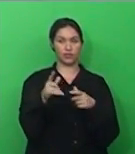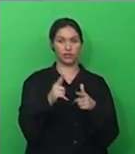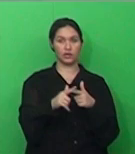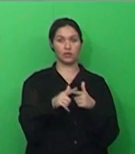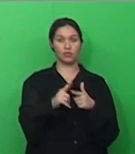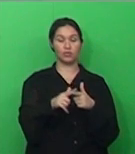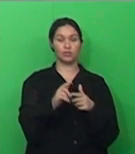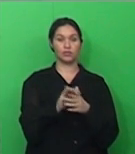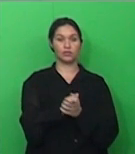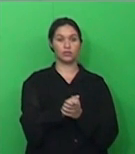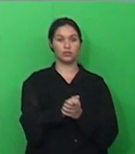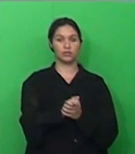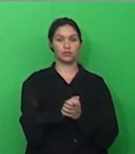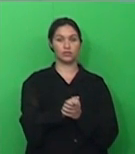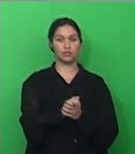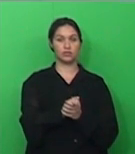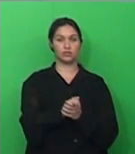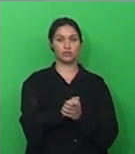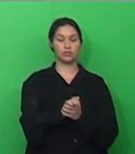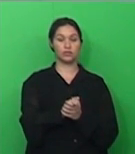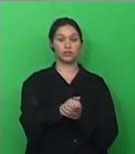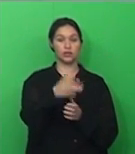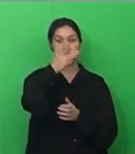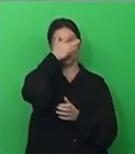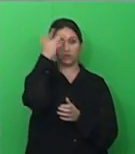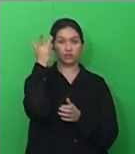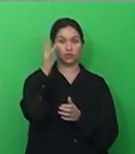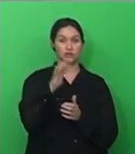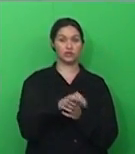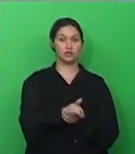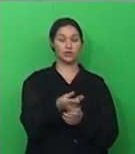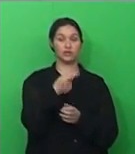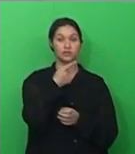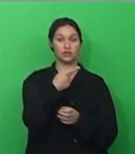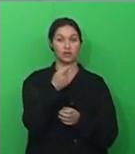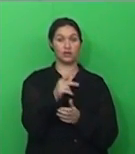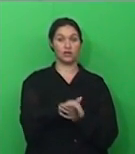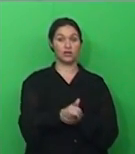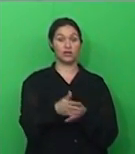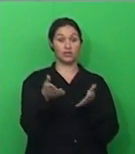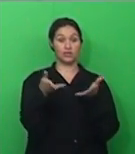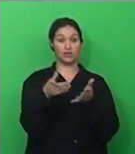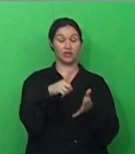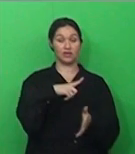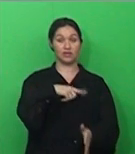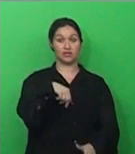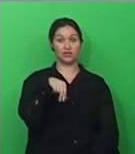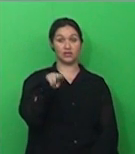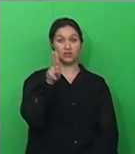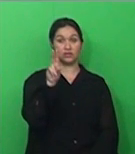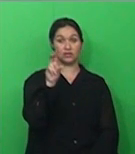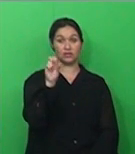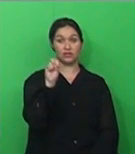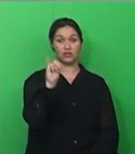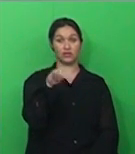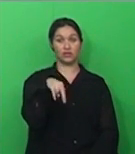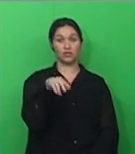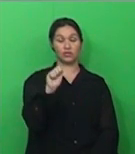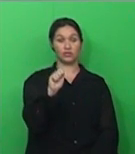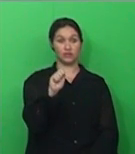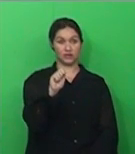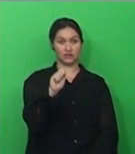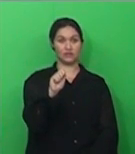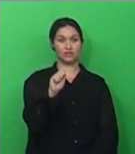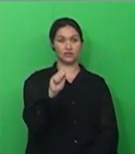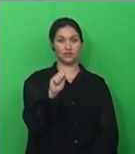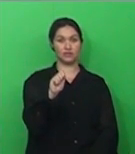andado, as pessoas têm dito, olha, agora tem a usina de asfalto. Eu quero ver, eu quero ver. Então nós estamos atentos. Nós